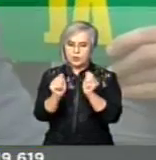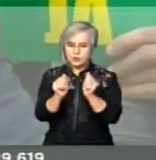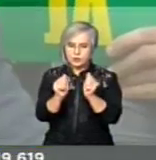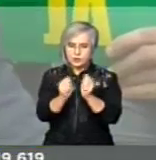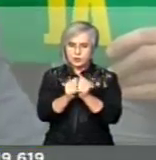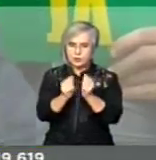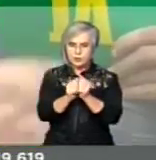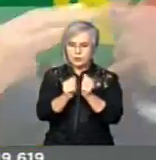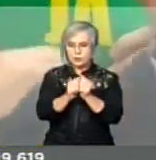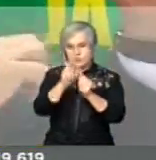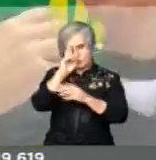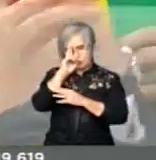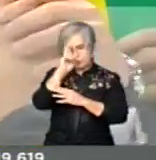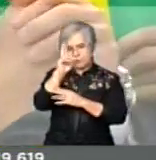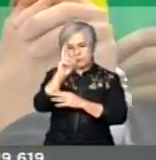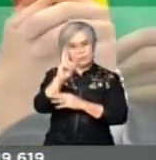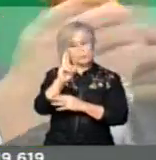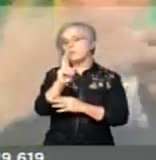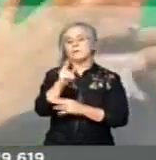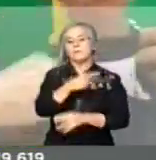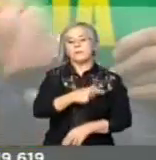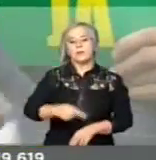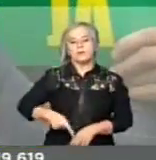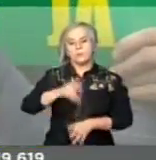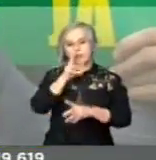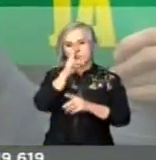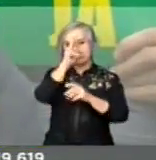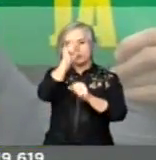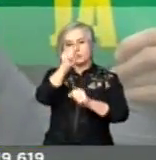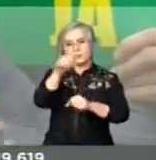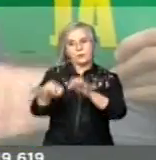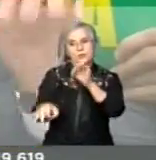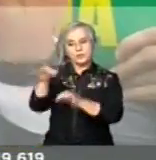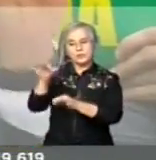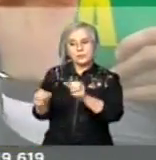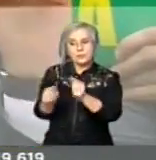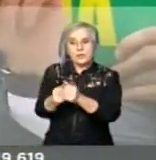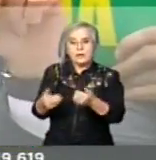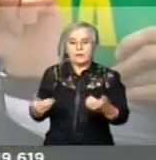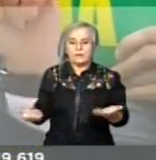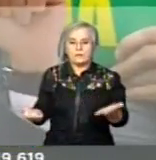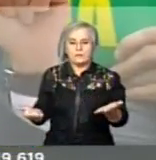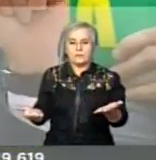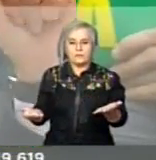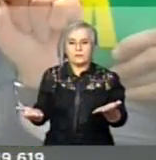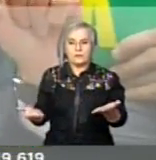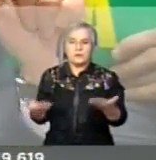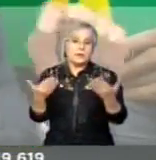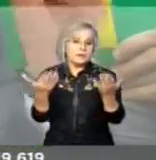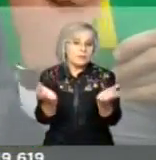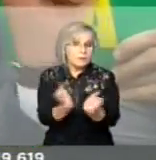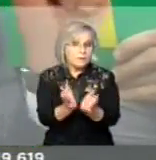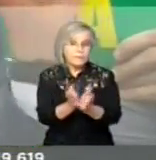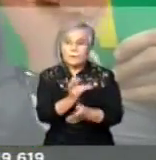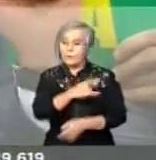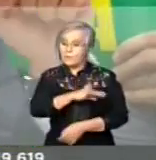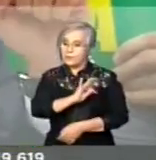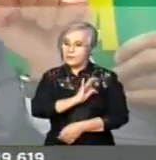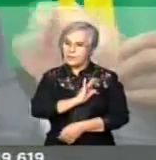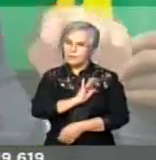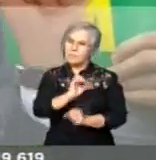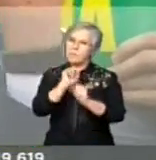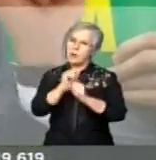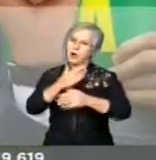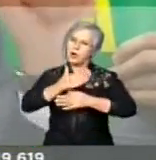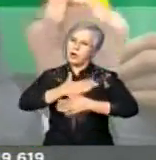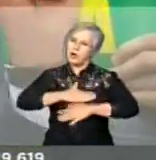do poder da mais alta corte do Brasil, do Poder Judiciário. Portanto, os petistas fiquem tranquilos,